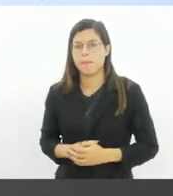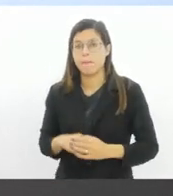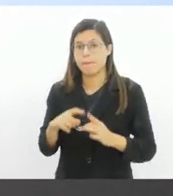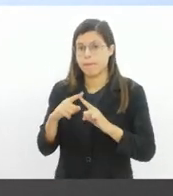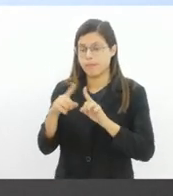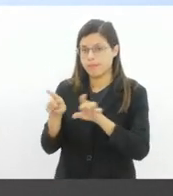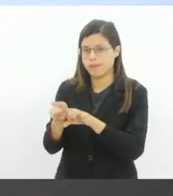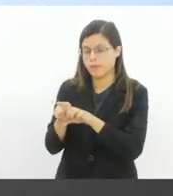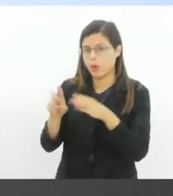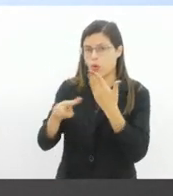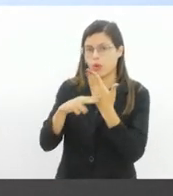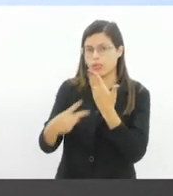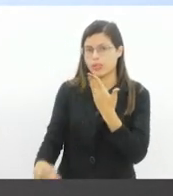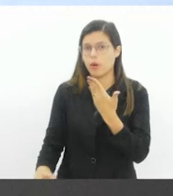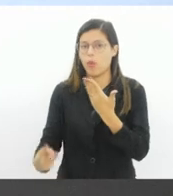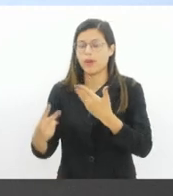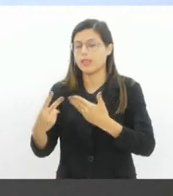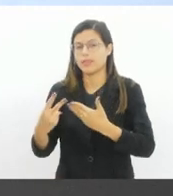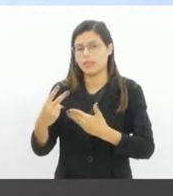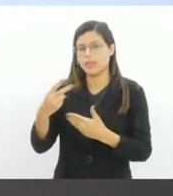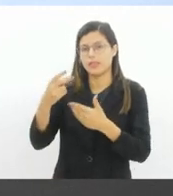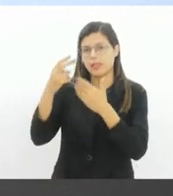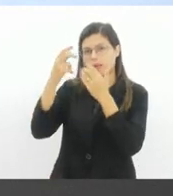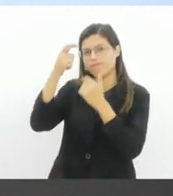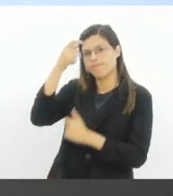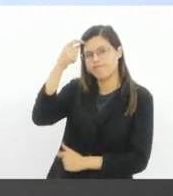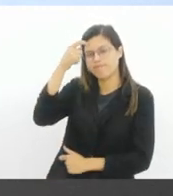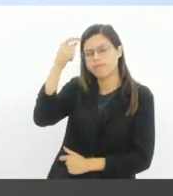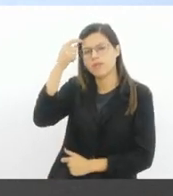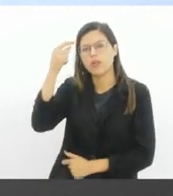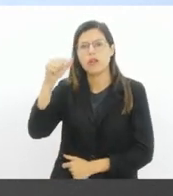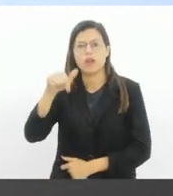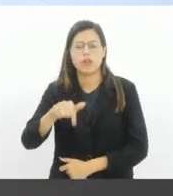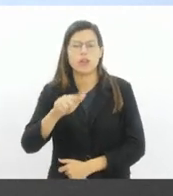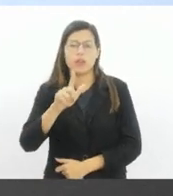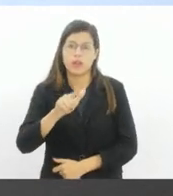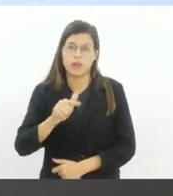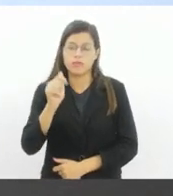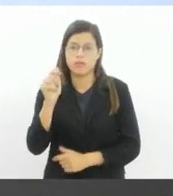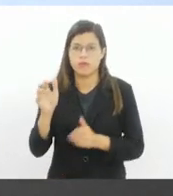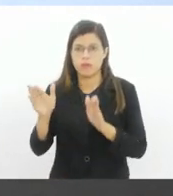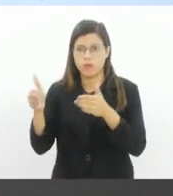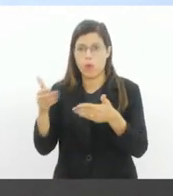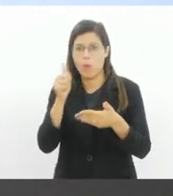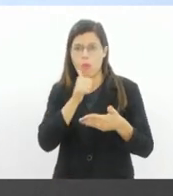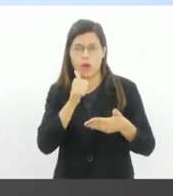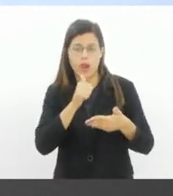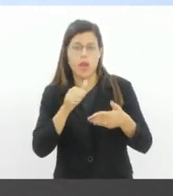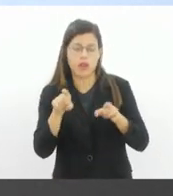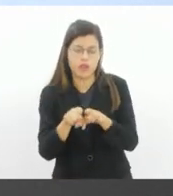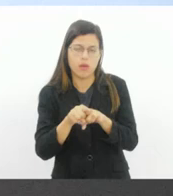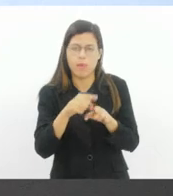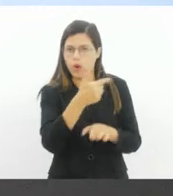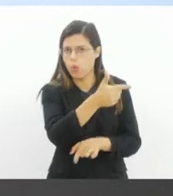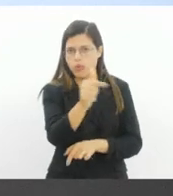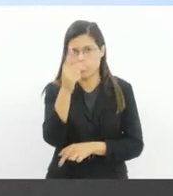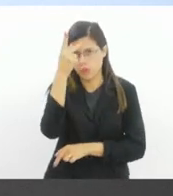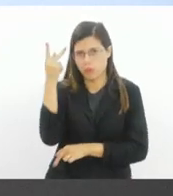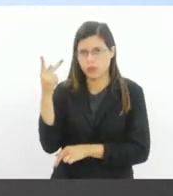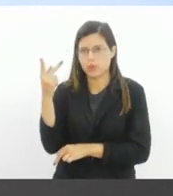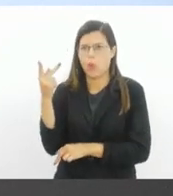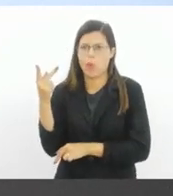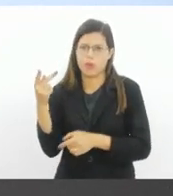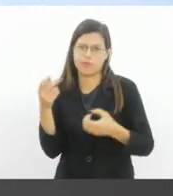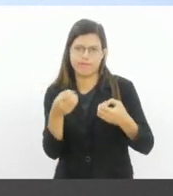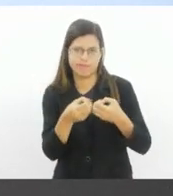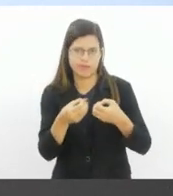consequências psicológicas, e que atingem não somente as mulheres, mas também quem está ao seu entorno. Identificação de